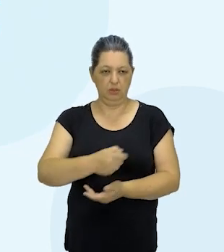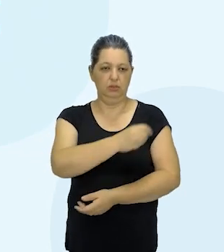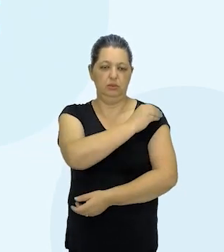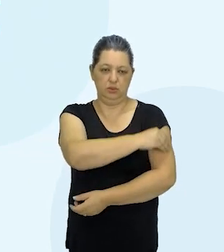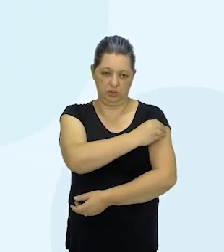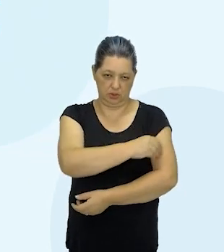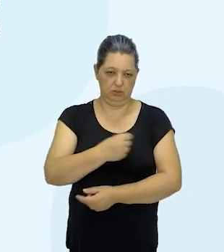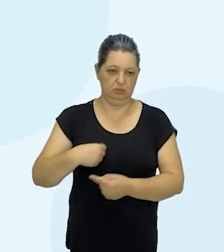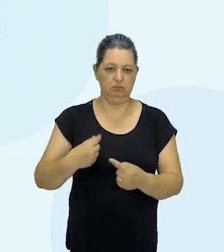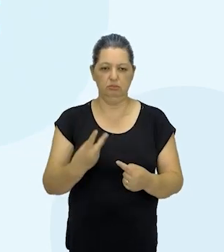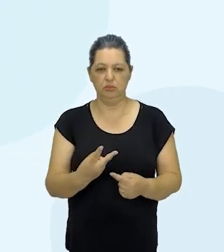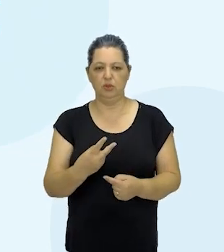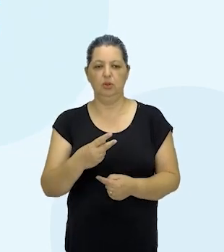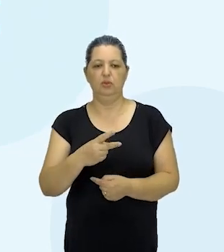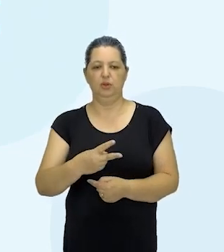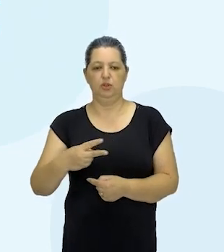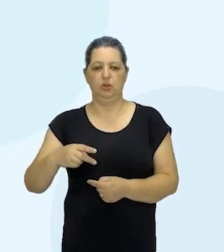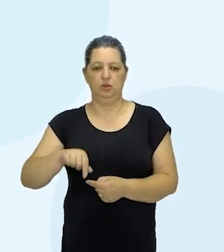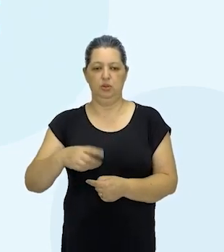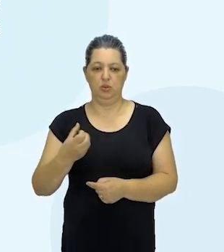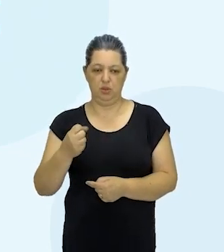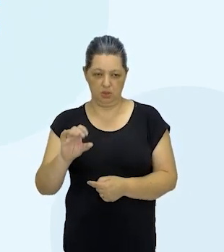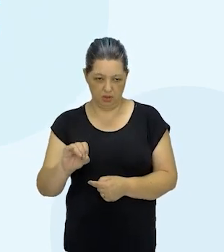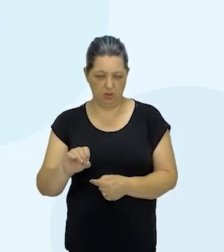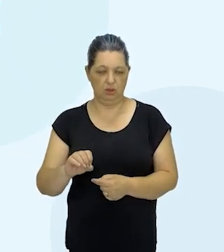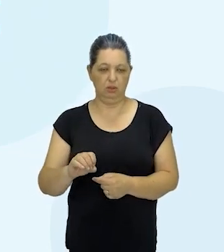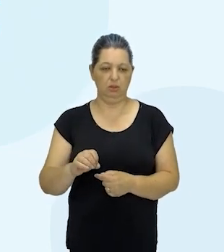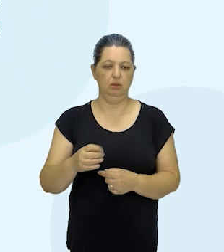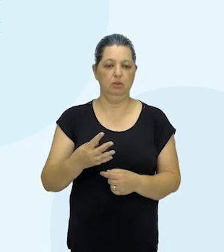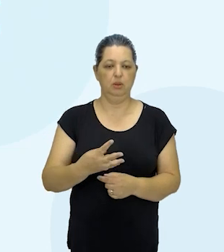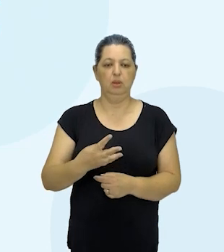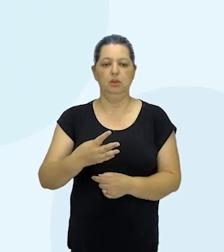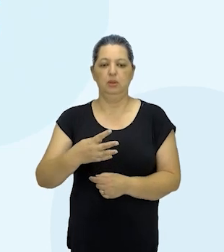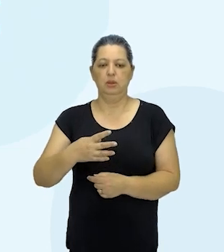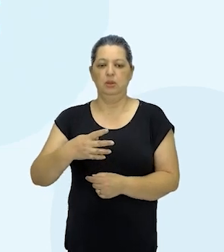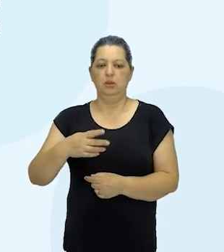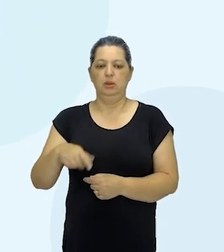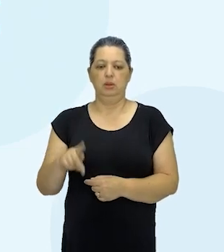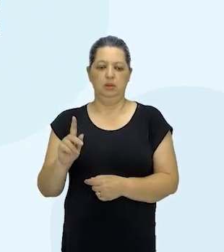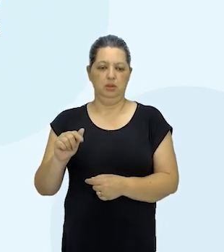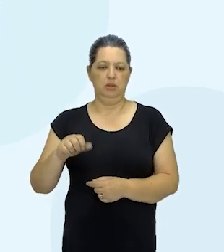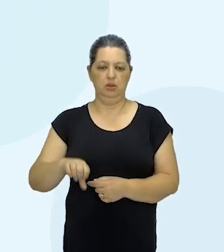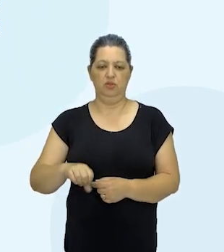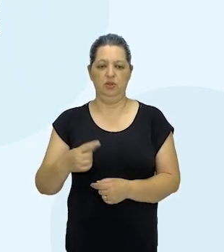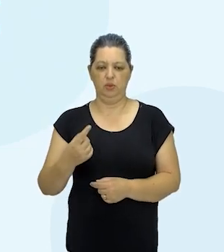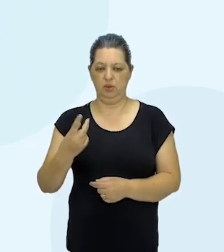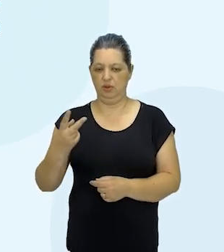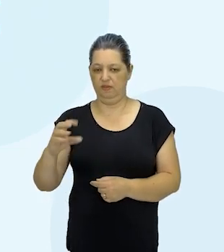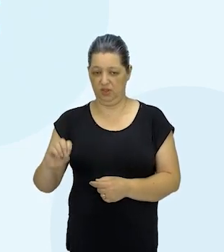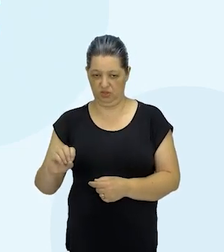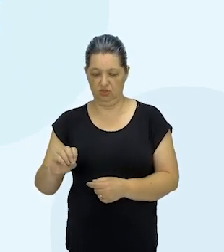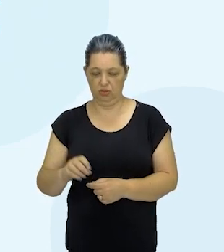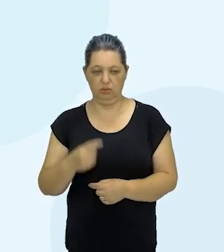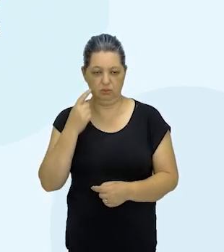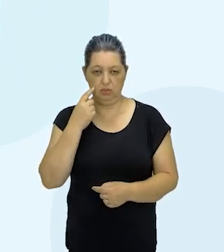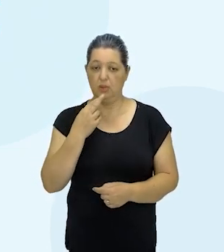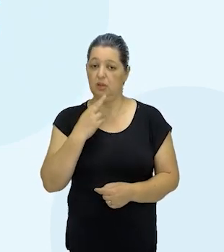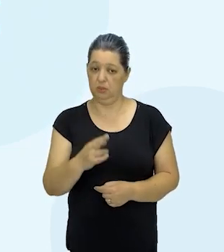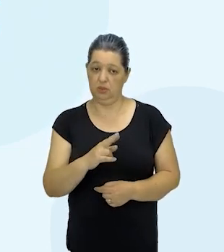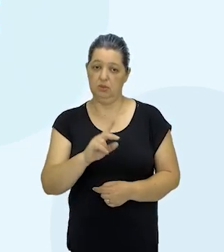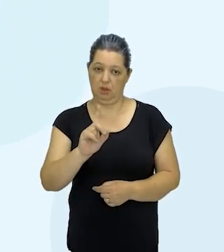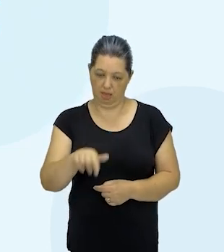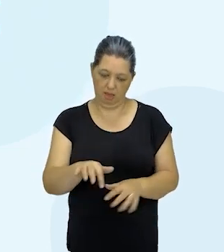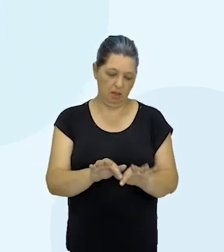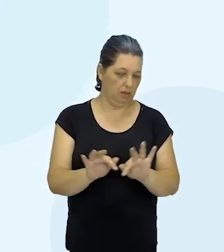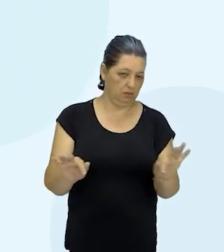R$ 45,60. 3 quilos, R$ 68,40. 4 quilos, R$ 91,20. O que eu quero que você responda para mim no chat? Se é ou não